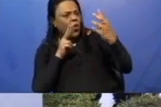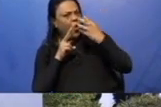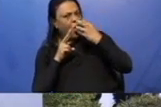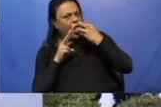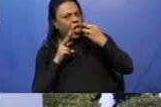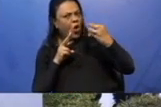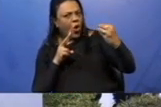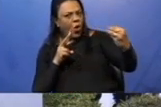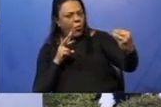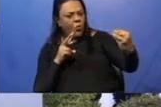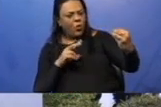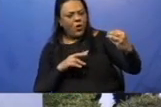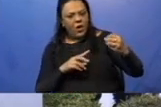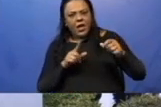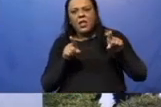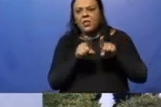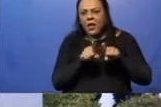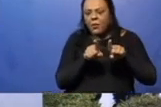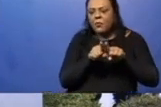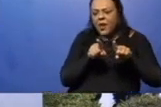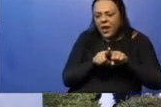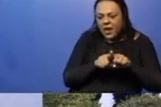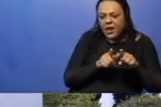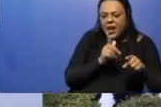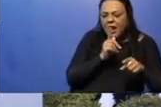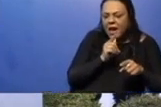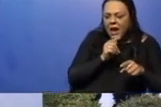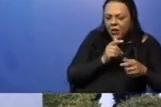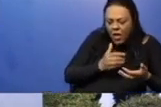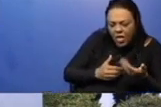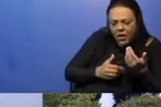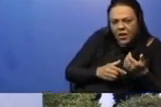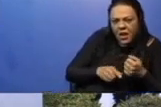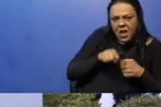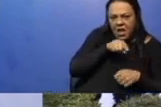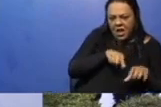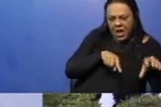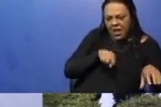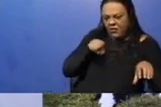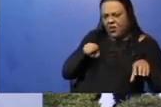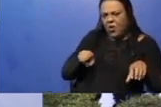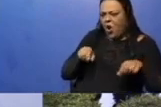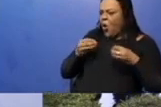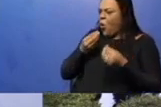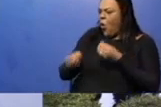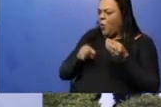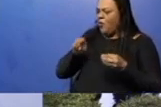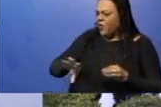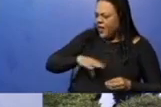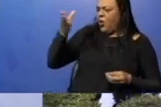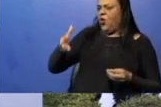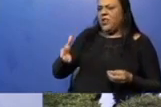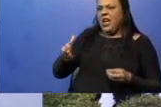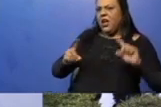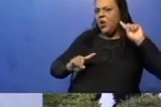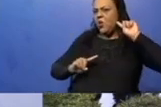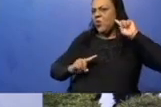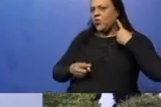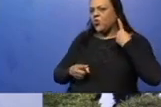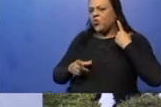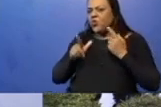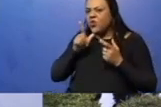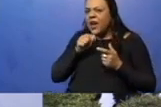água. Como é que você tem coragem de sujar a água em que eu bebo? Disse o lobo, que estava alguns dias